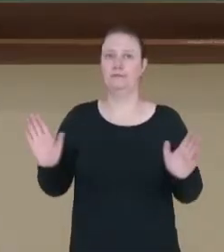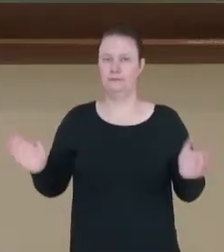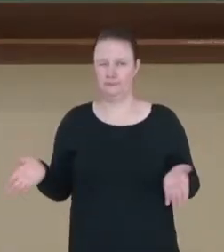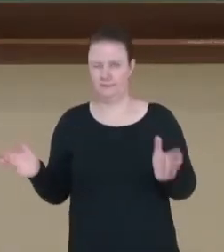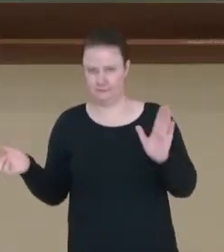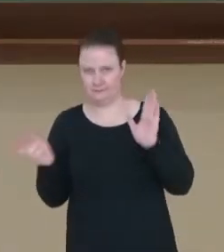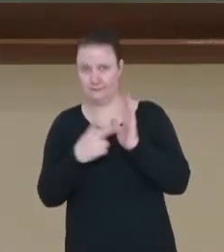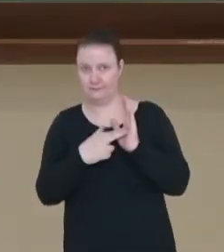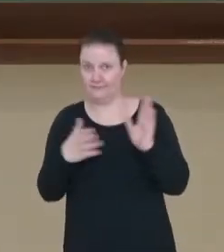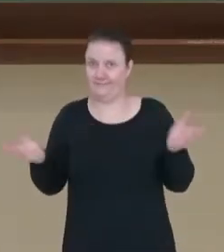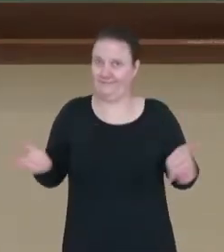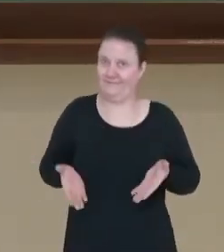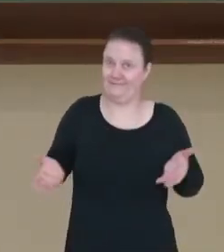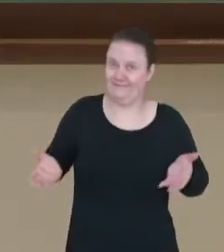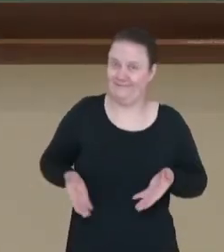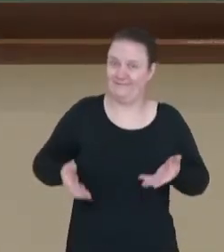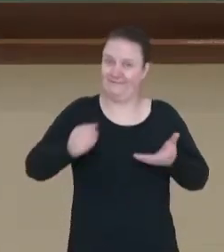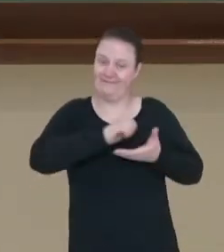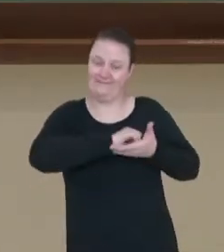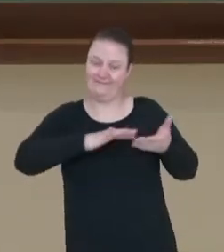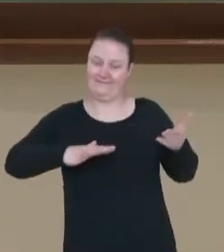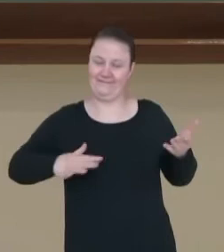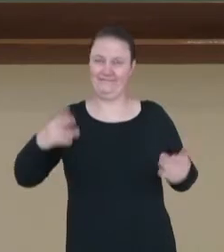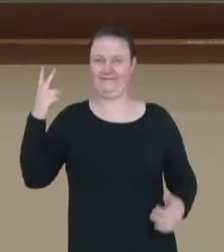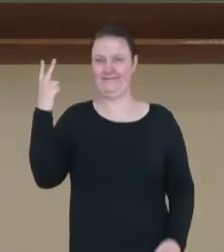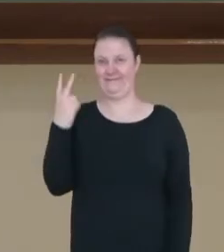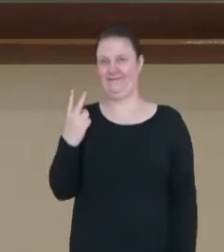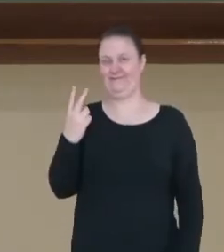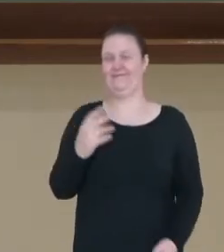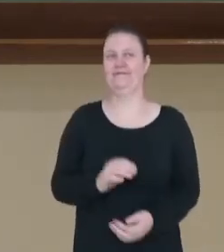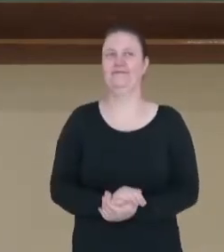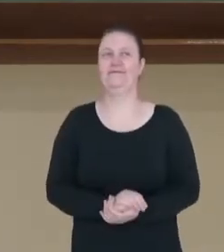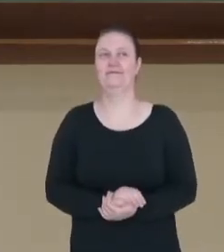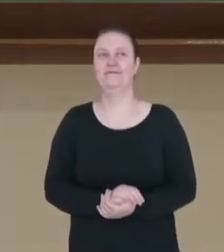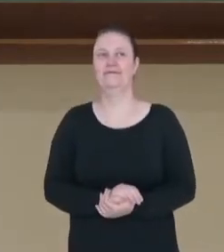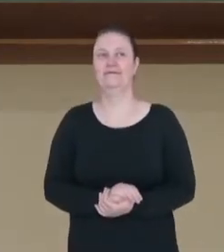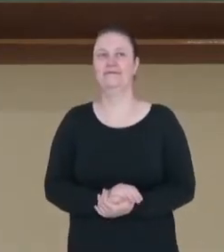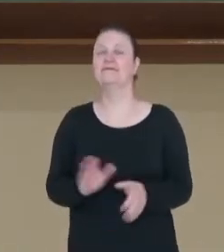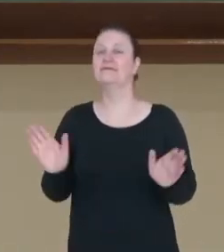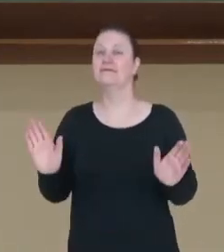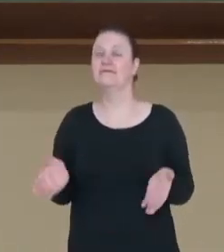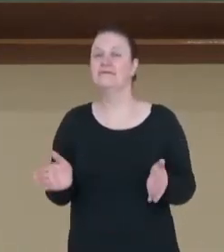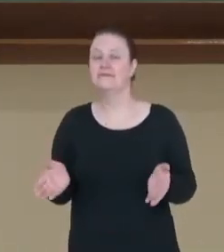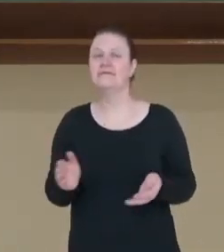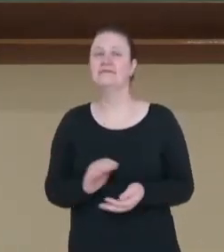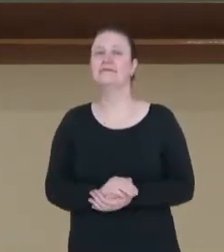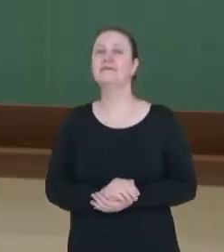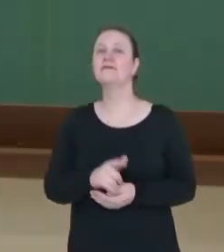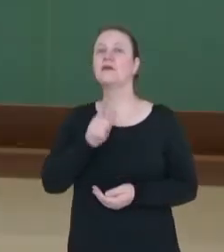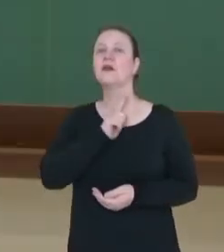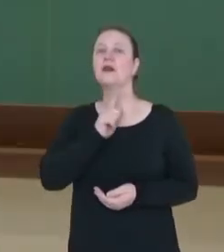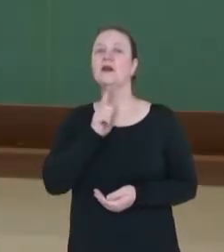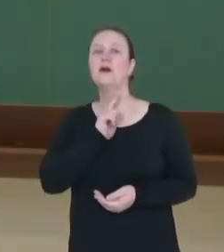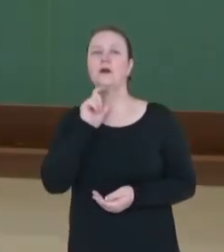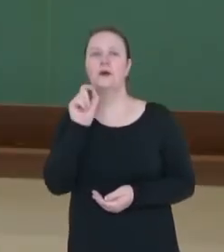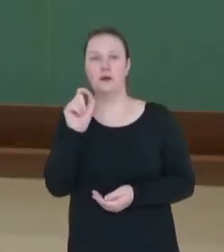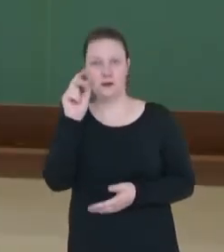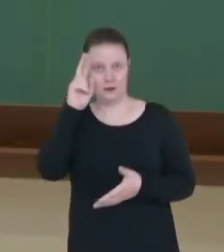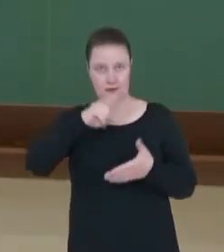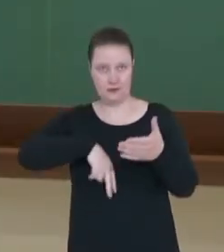Respondida essa questão, chegamos à atividade 2. E na atividade 2, eu tenho um releia para